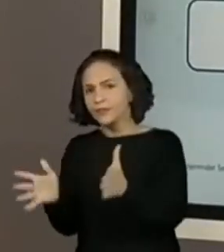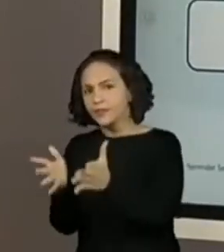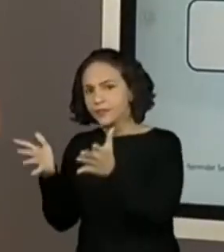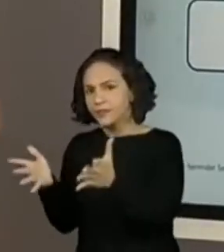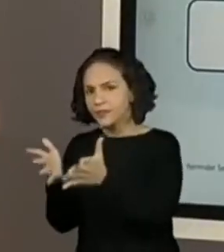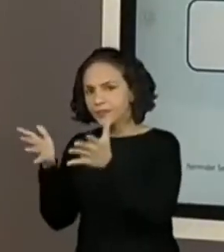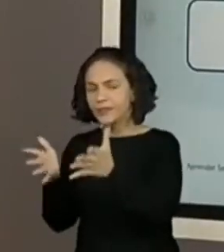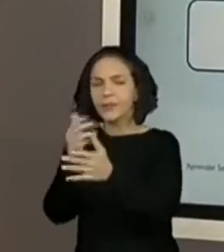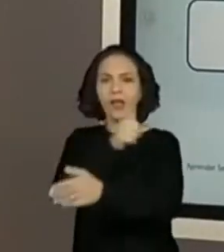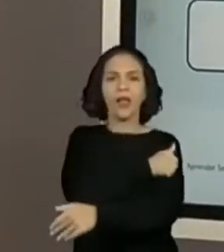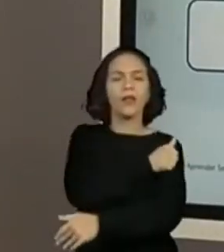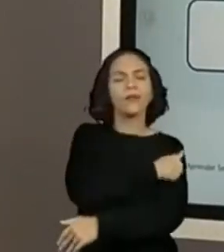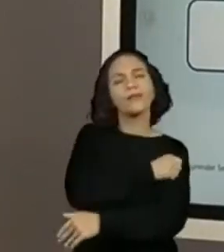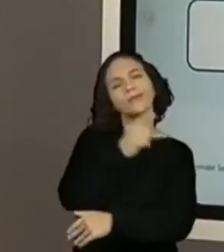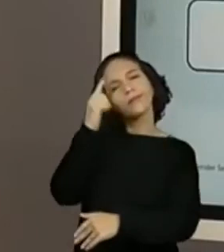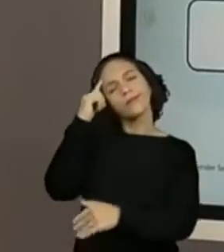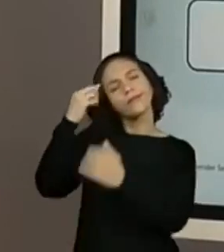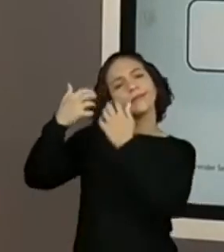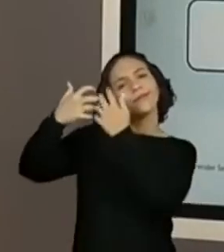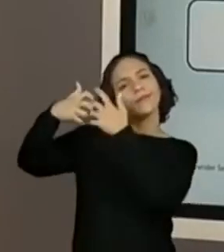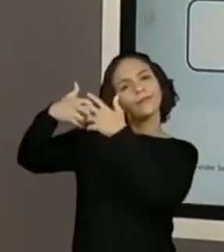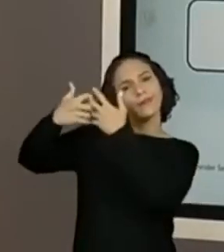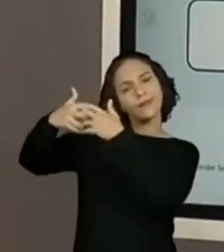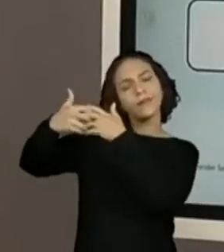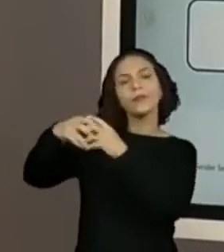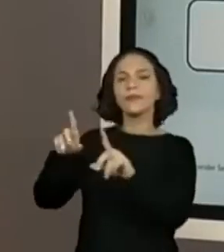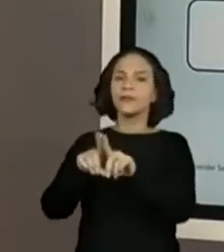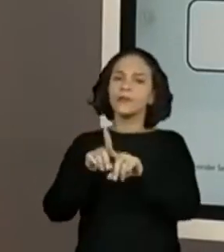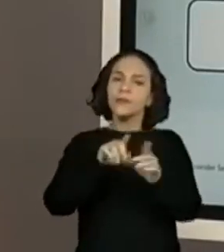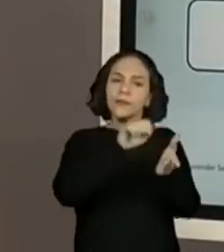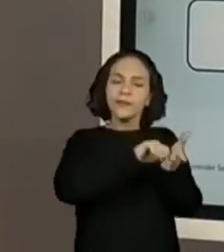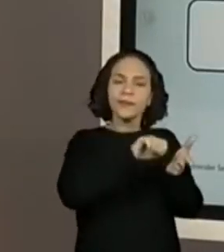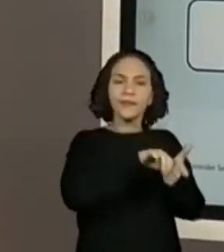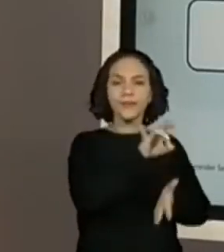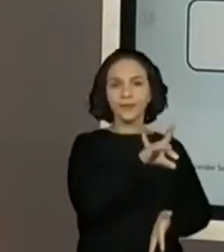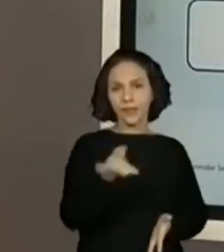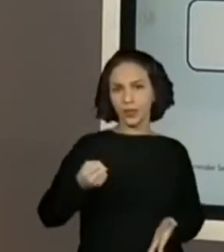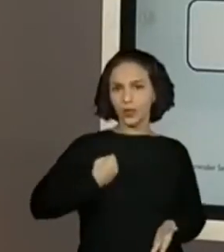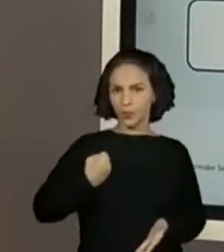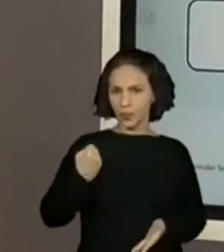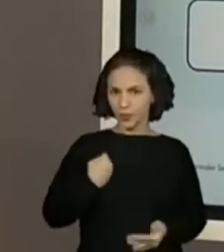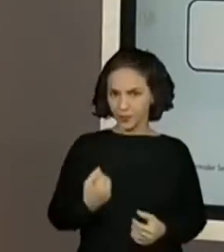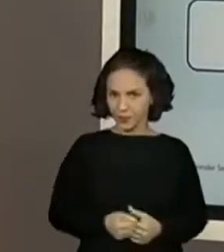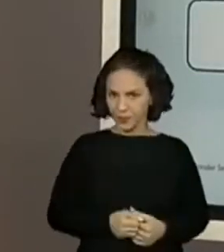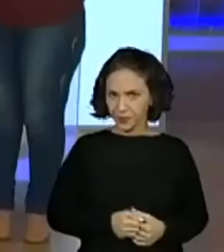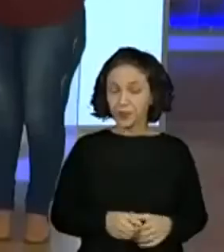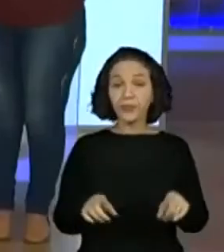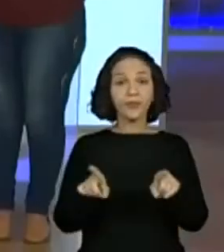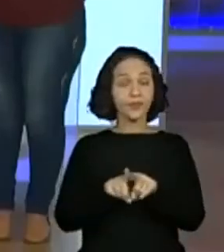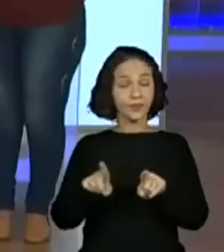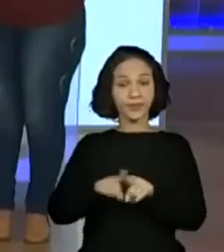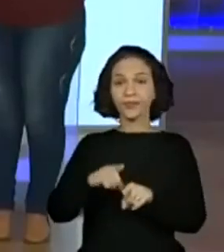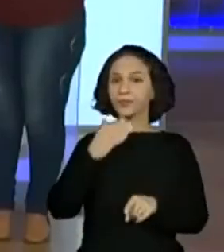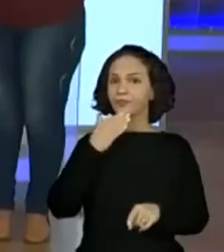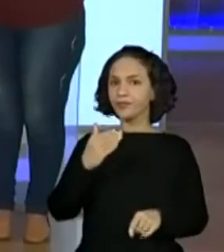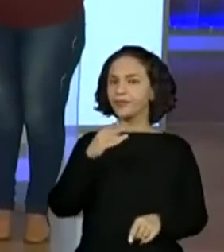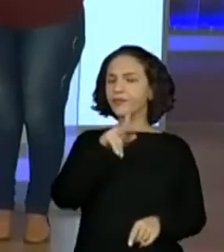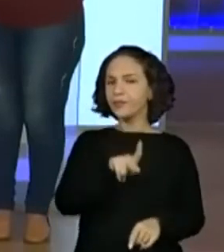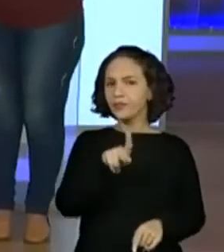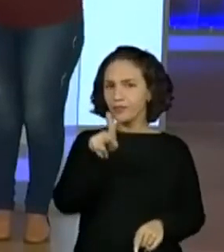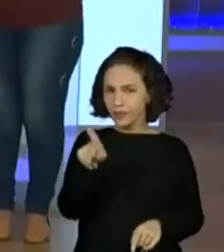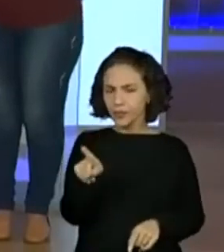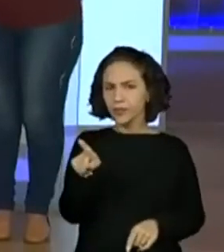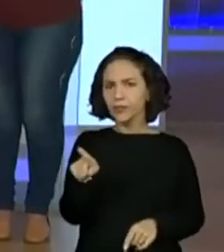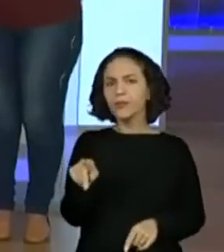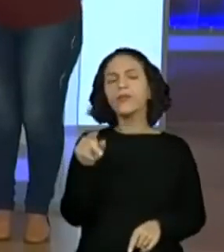os alunos a pensarem também para escrever cada um dos números. E pedir, depois, né, pros professores, desculpa, Ju,